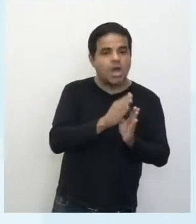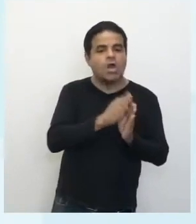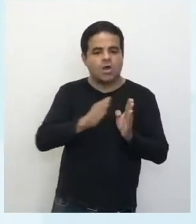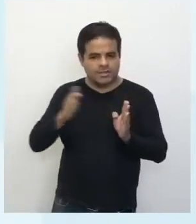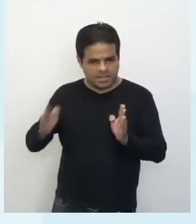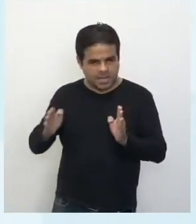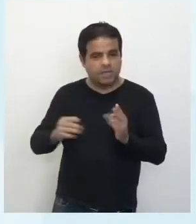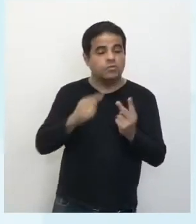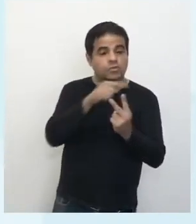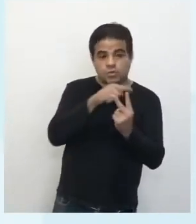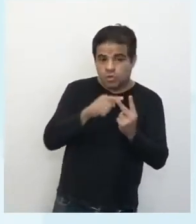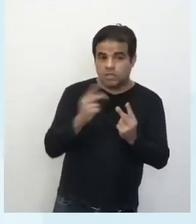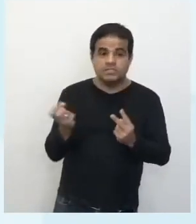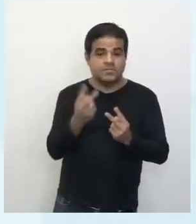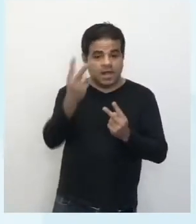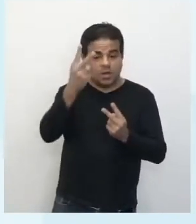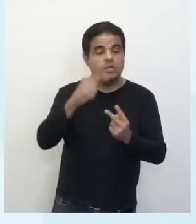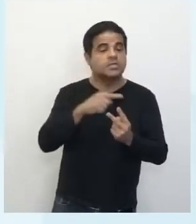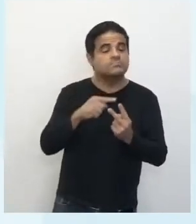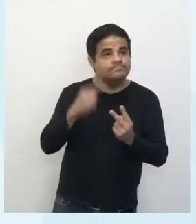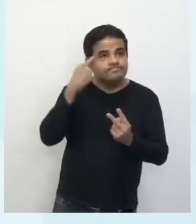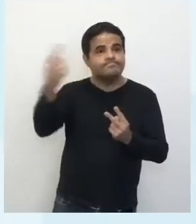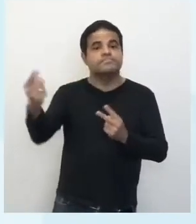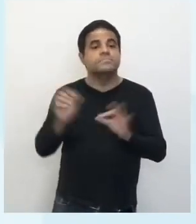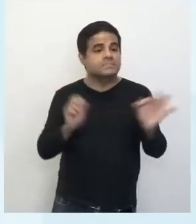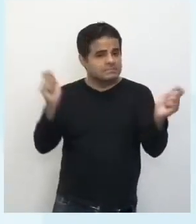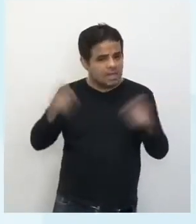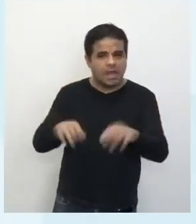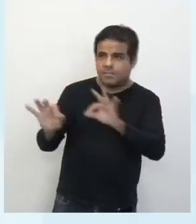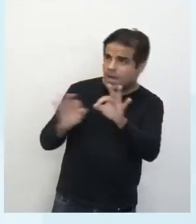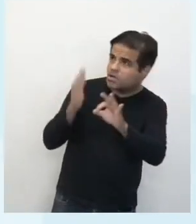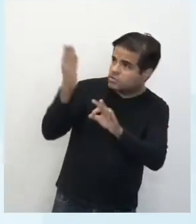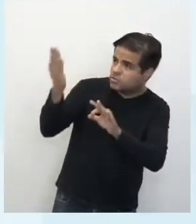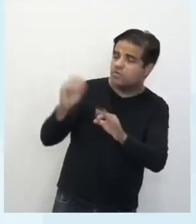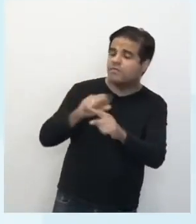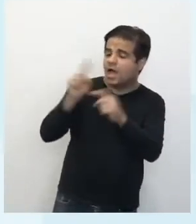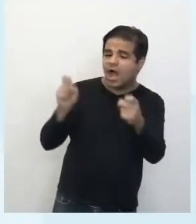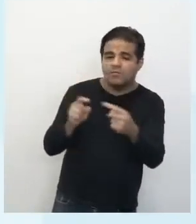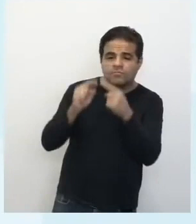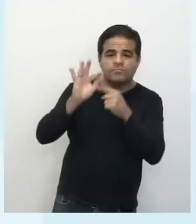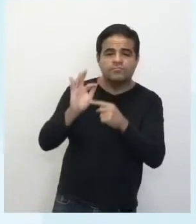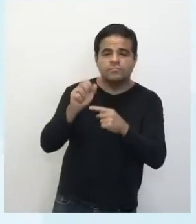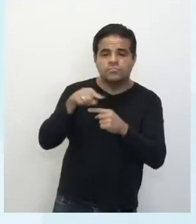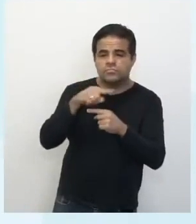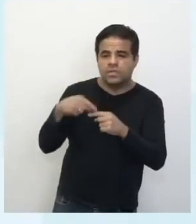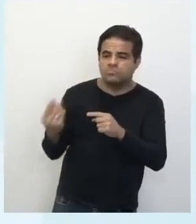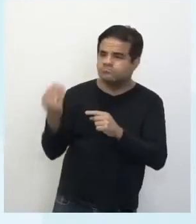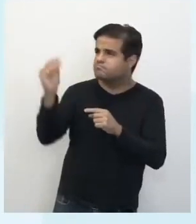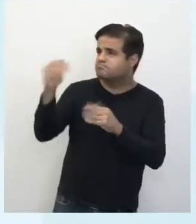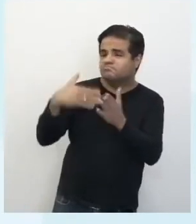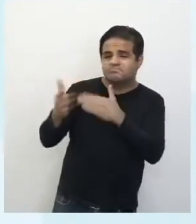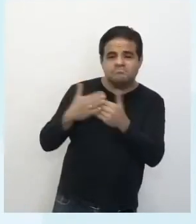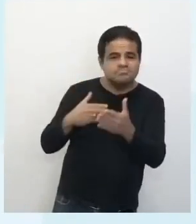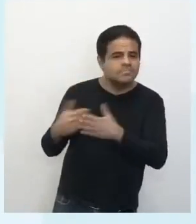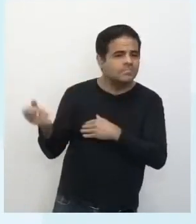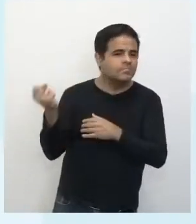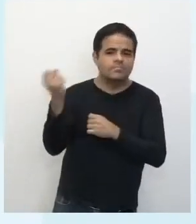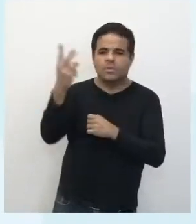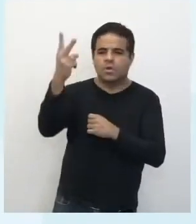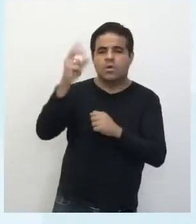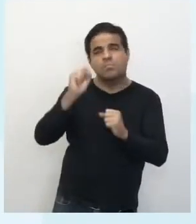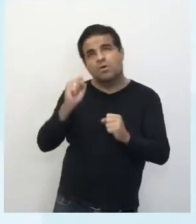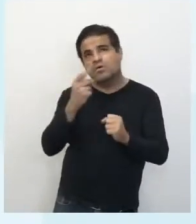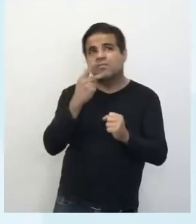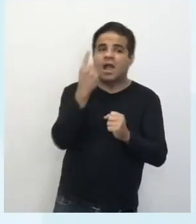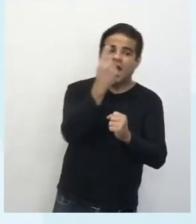dois valores, duas soluções que resolvem esta função. Então, você pode colocar qualquer valor. Você pode chamar o